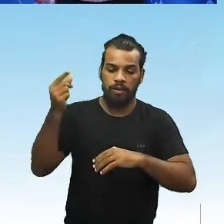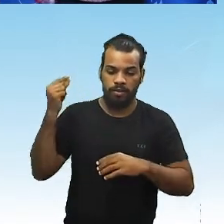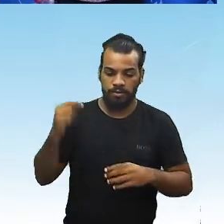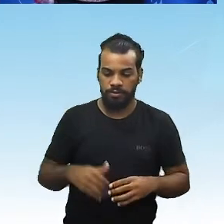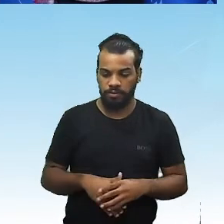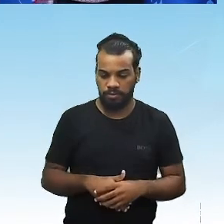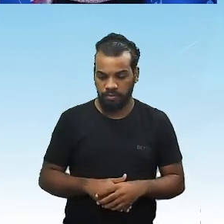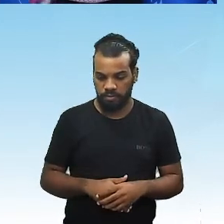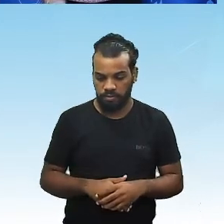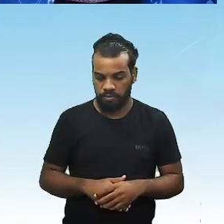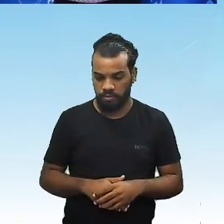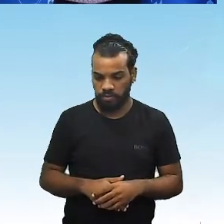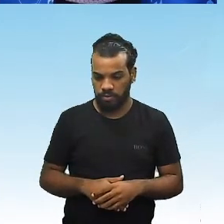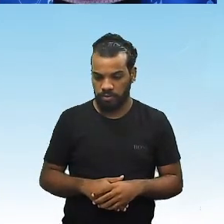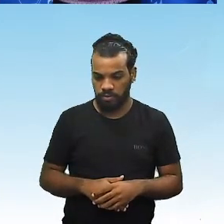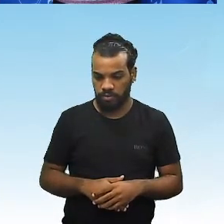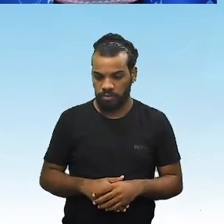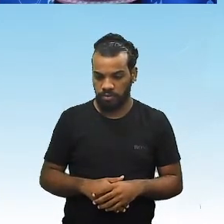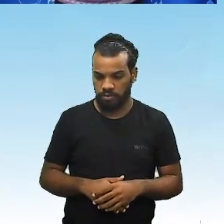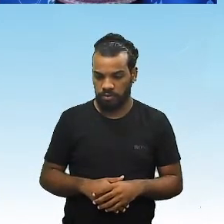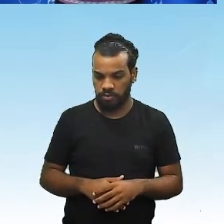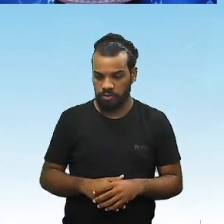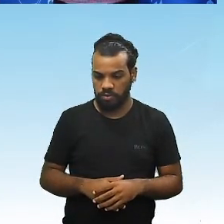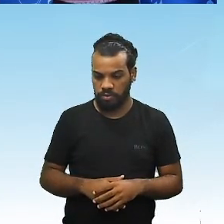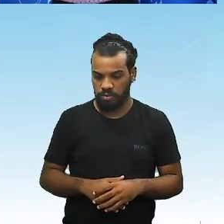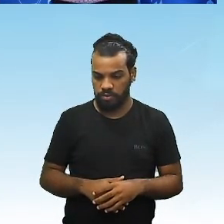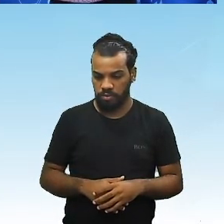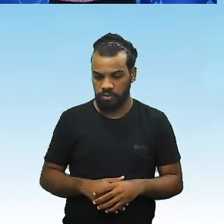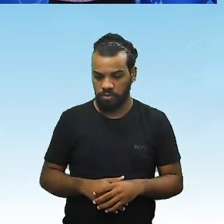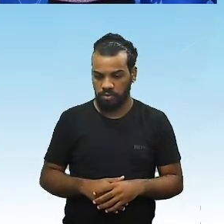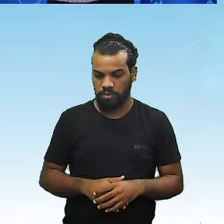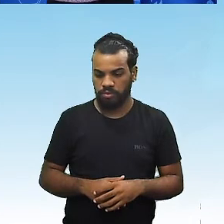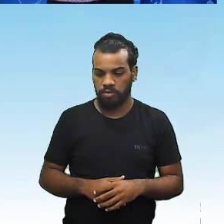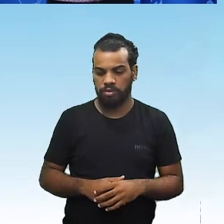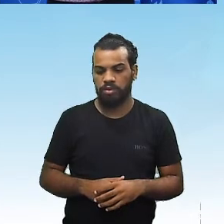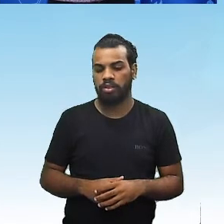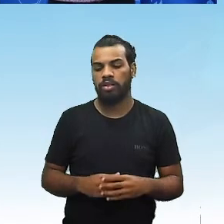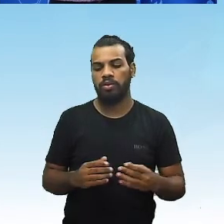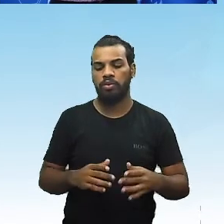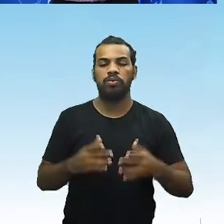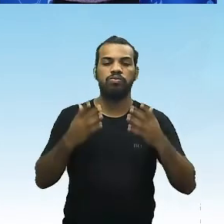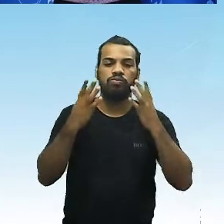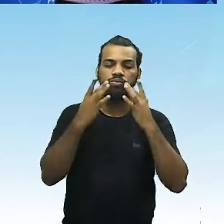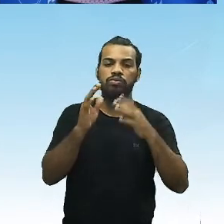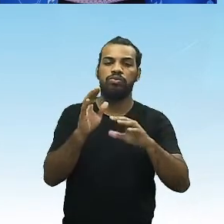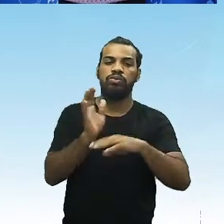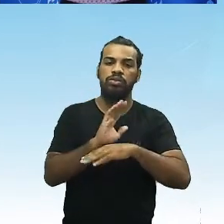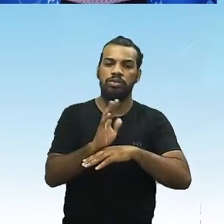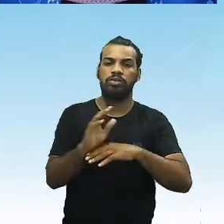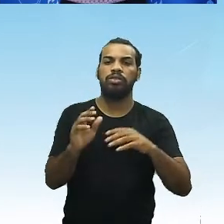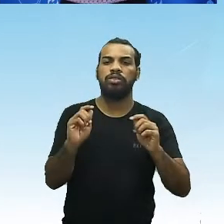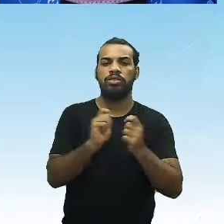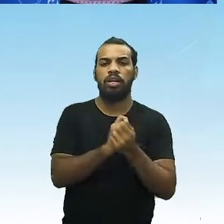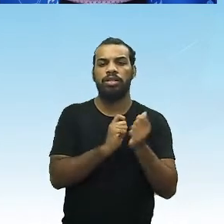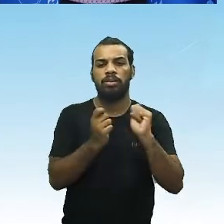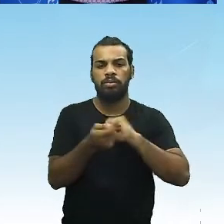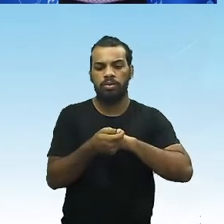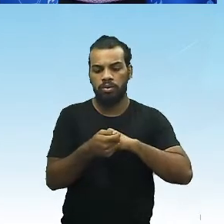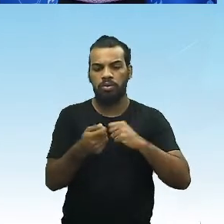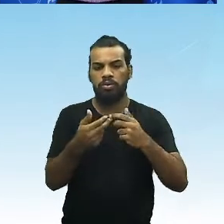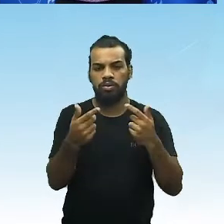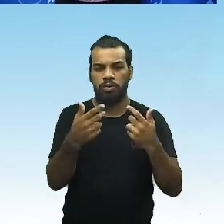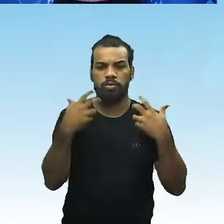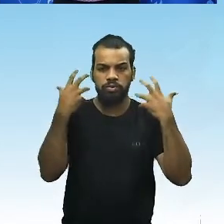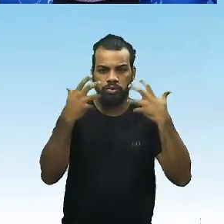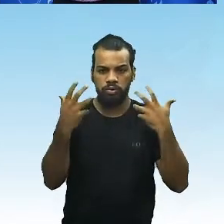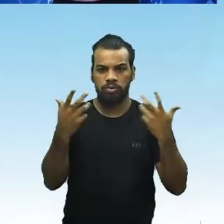certo? Tivemos também reinvenções, né? Então, o cinema já adaptou o formato dos musicais, né?